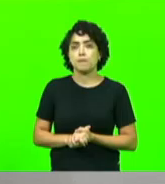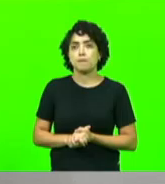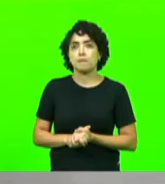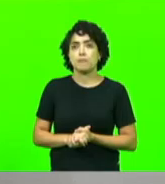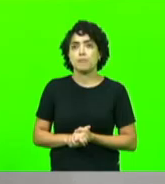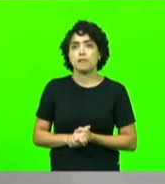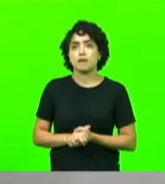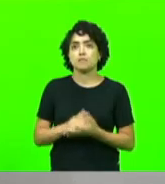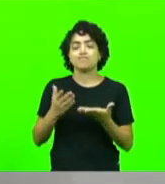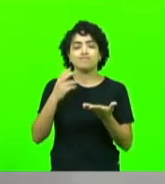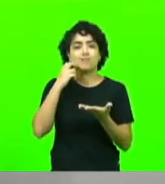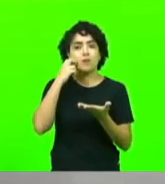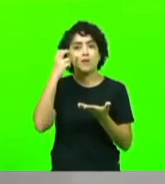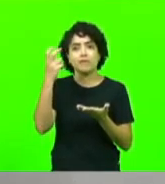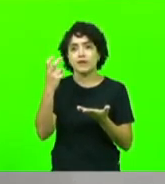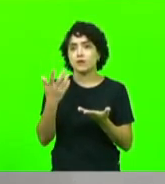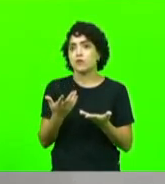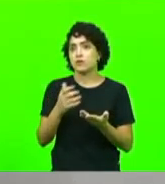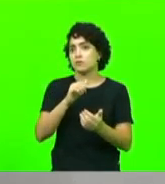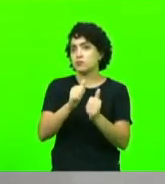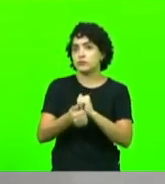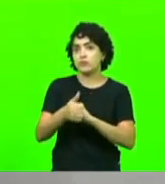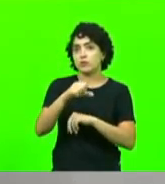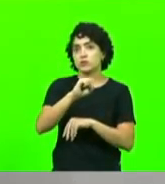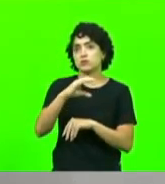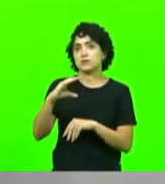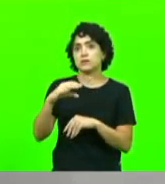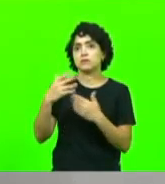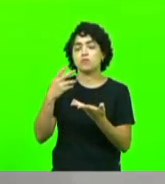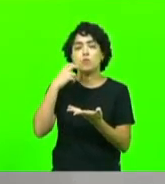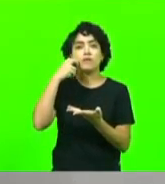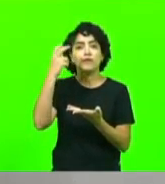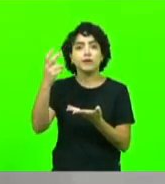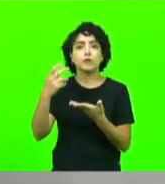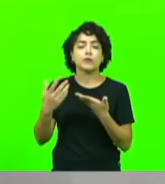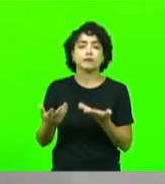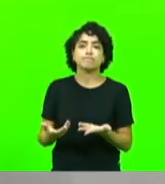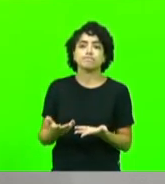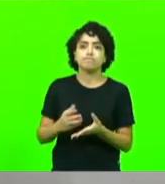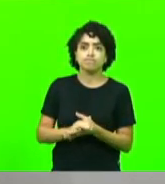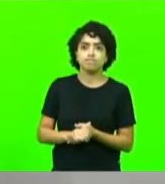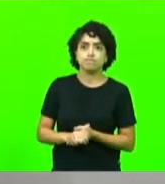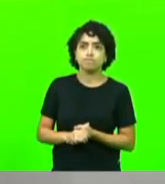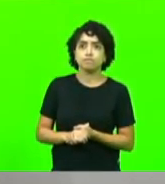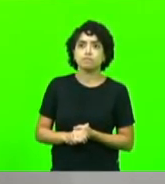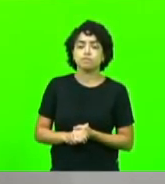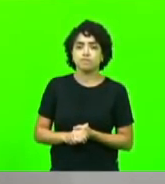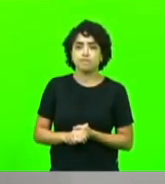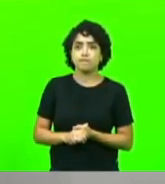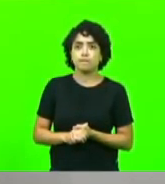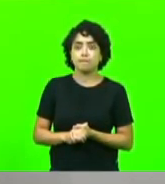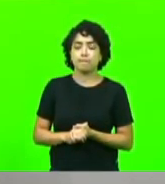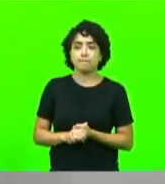Isso é uma vergonha para o esporte catarinense. Uma vergonha para o esporte